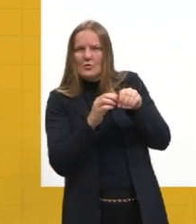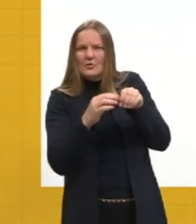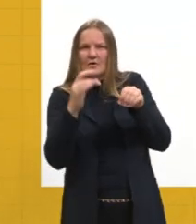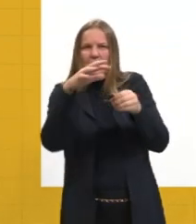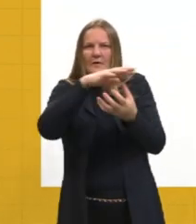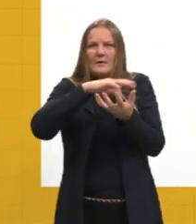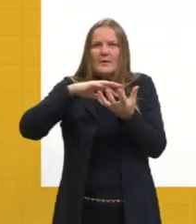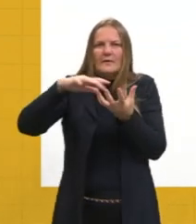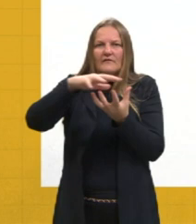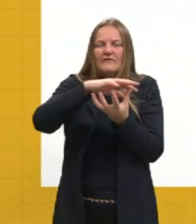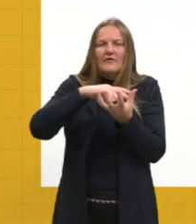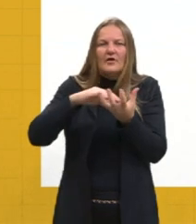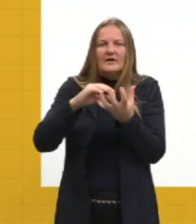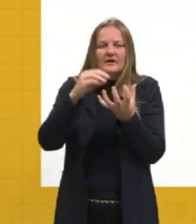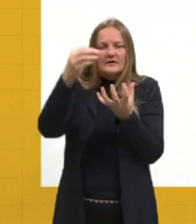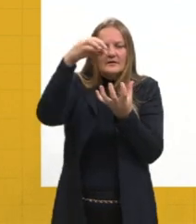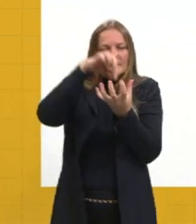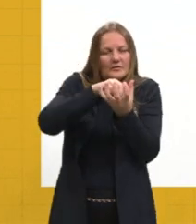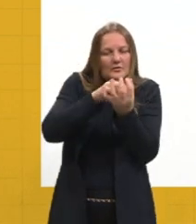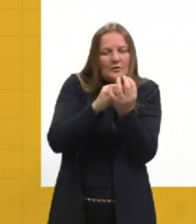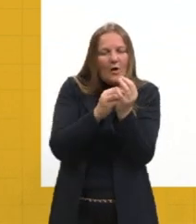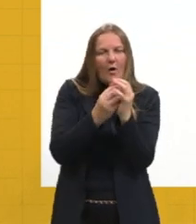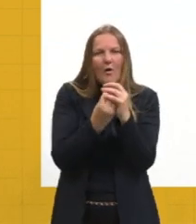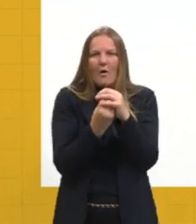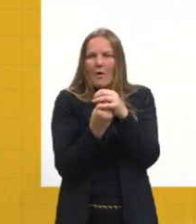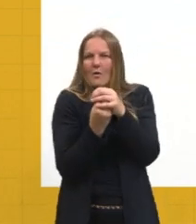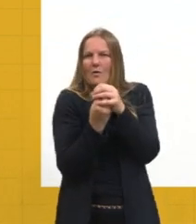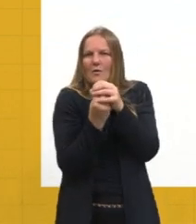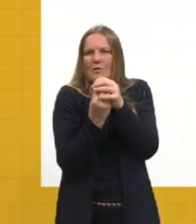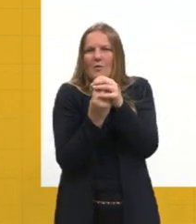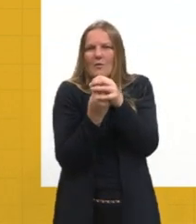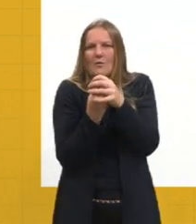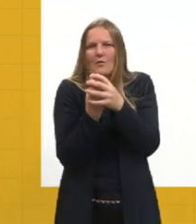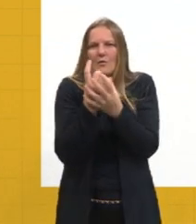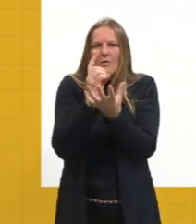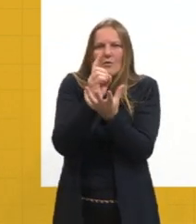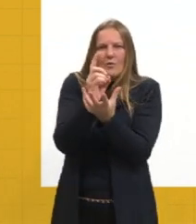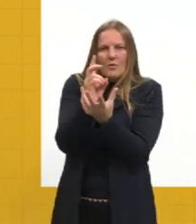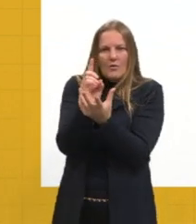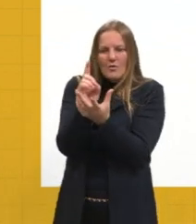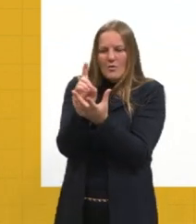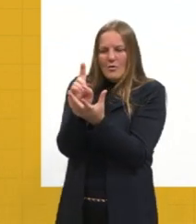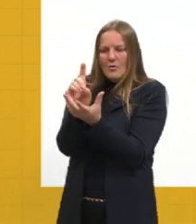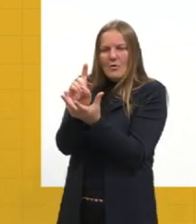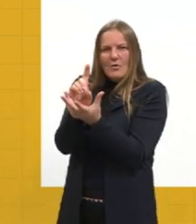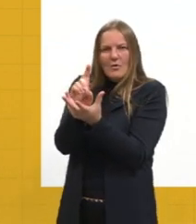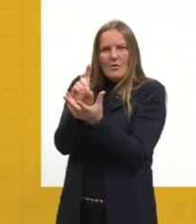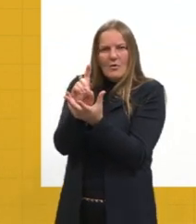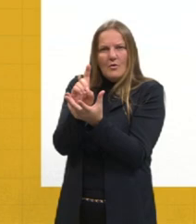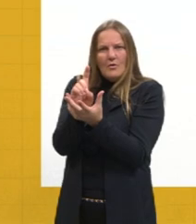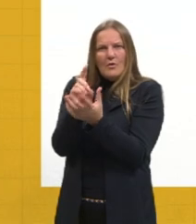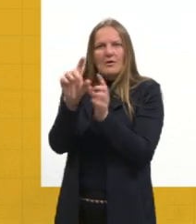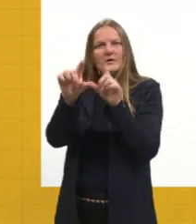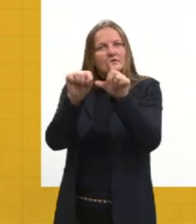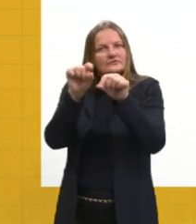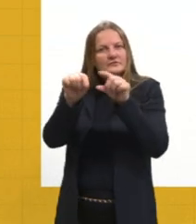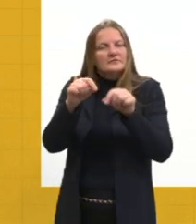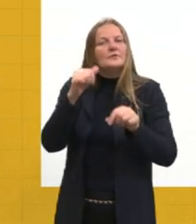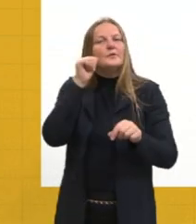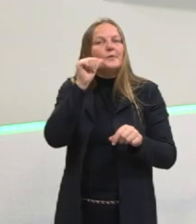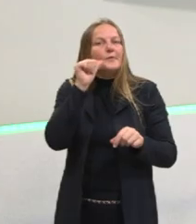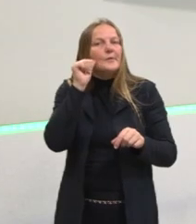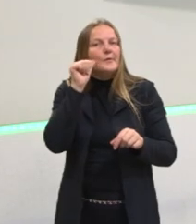sexual A então Aqueles que vão ter maior eficiência o que vão ser escolhidos pelas fêmeas e